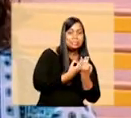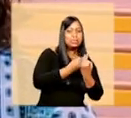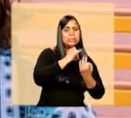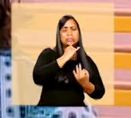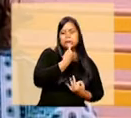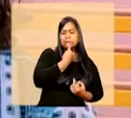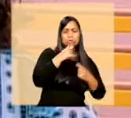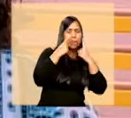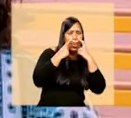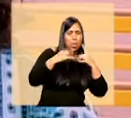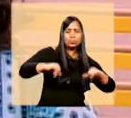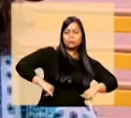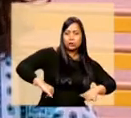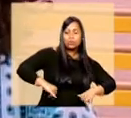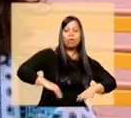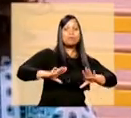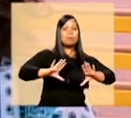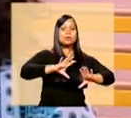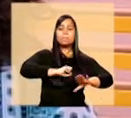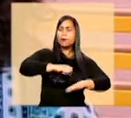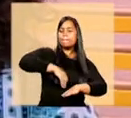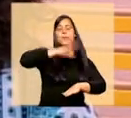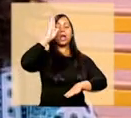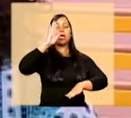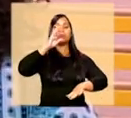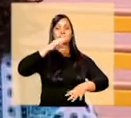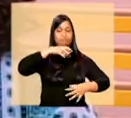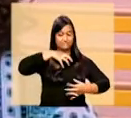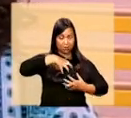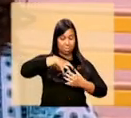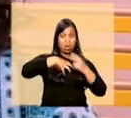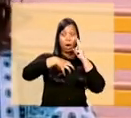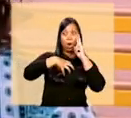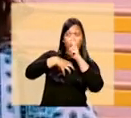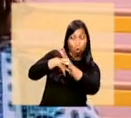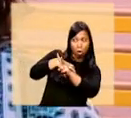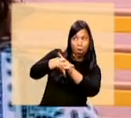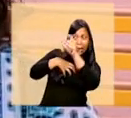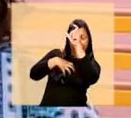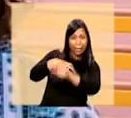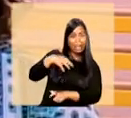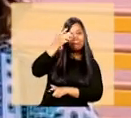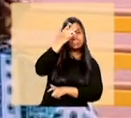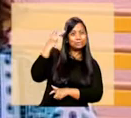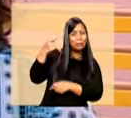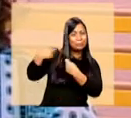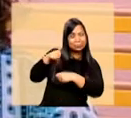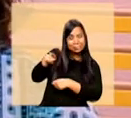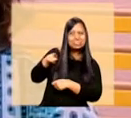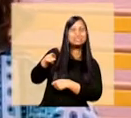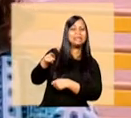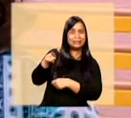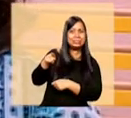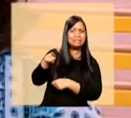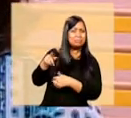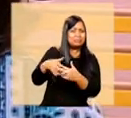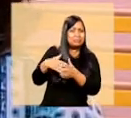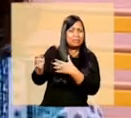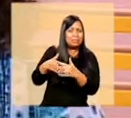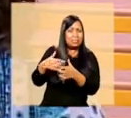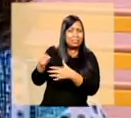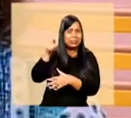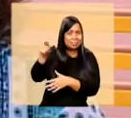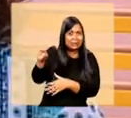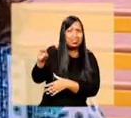na hora da perda, mas é um amor maior ainda quando você olha para uma pessoa e que,